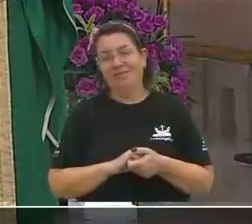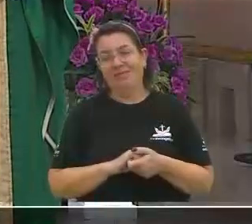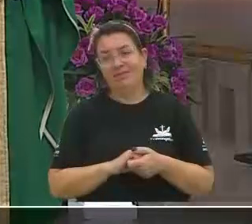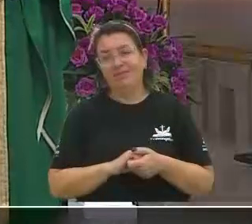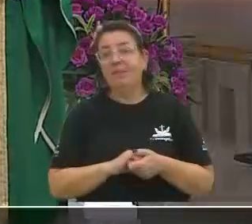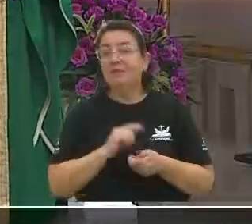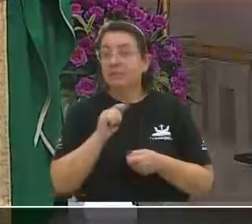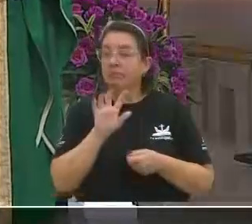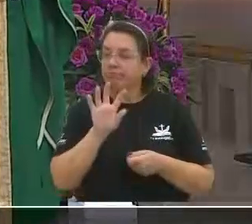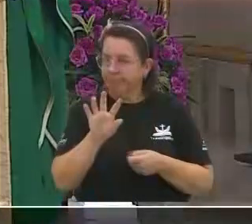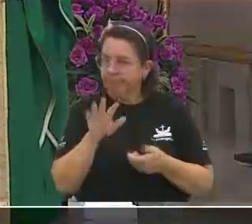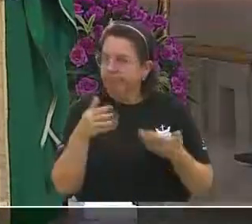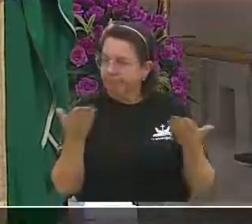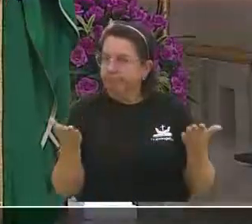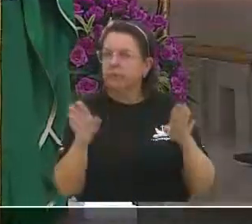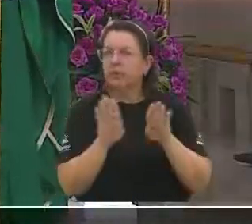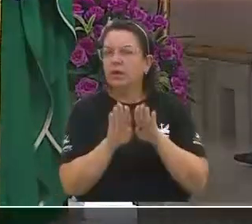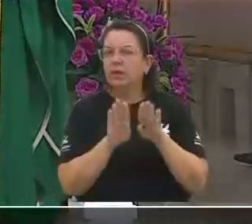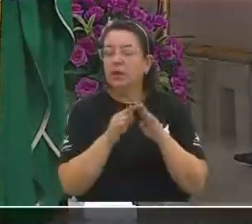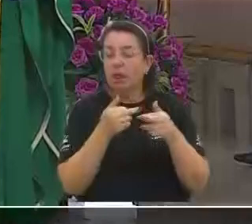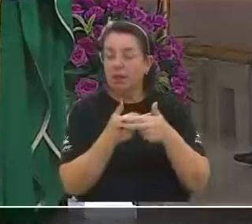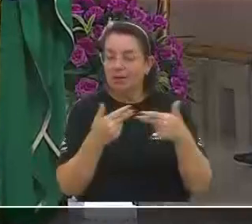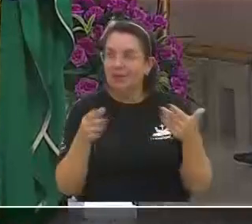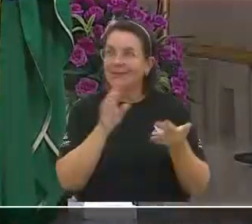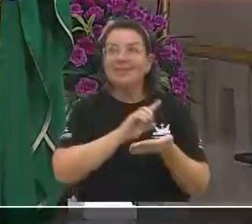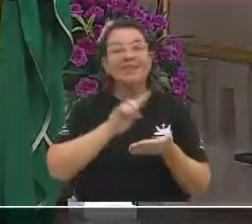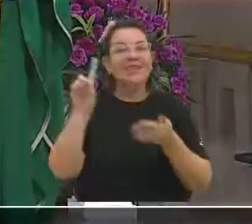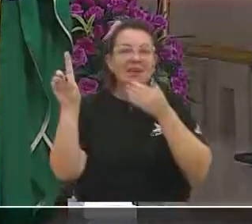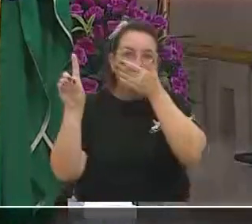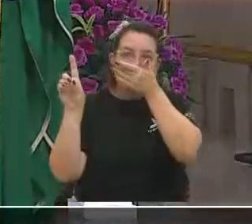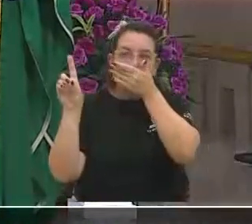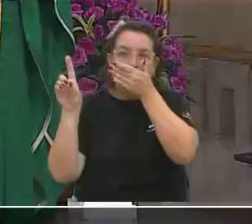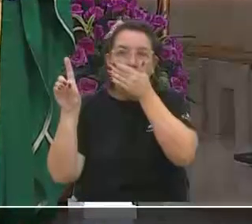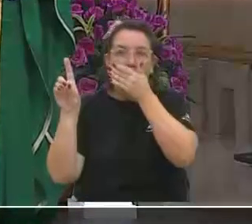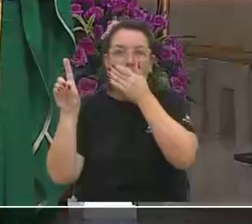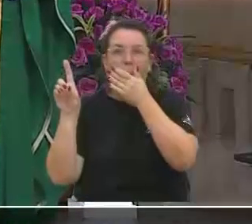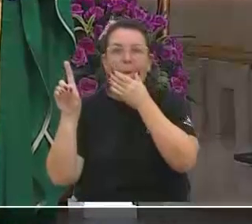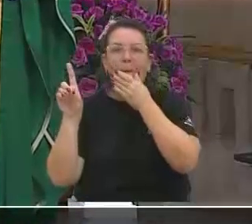que assim seja também para as coisas de Deus